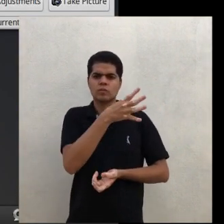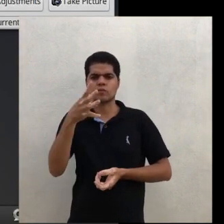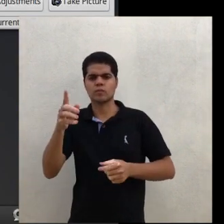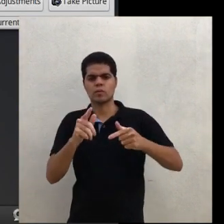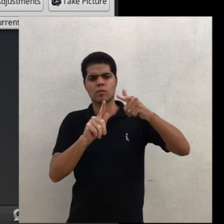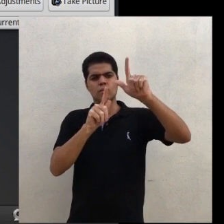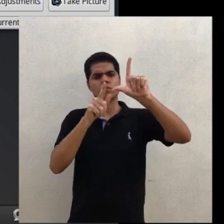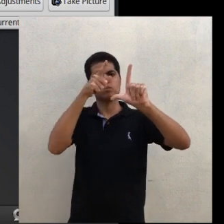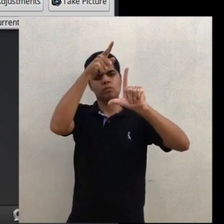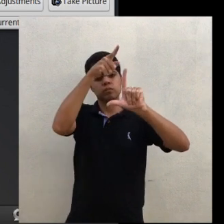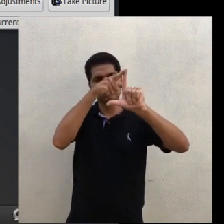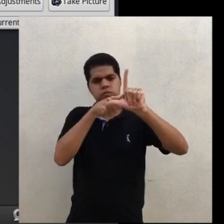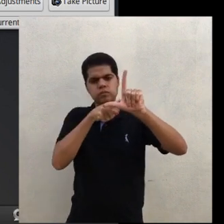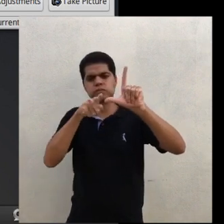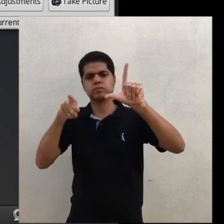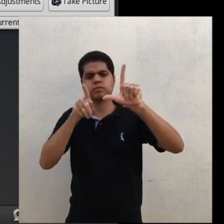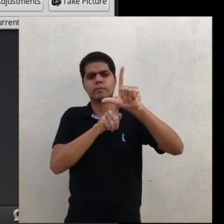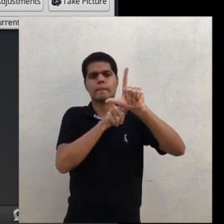Quando eu falo assim,